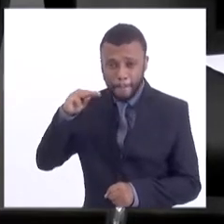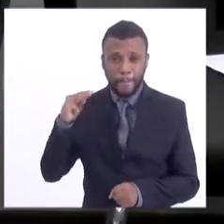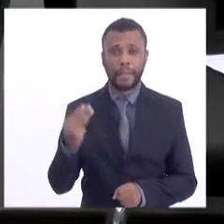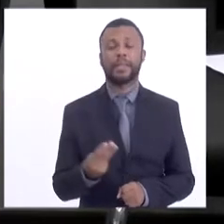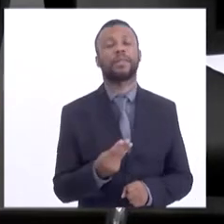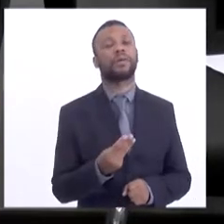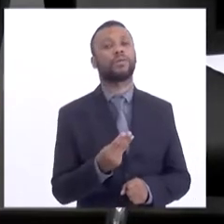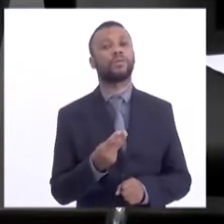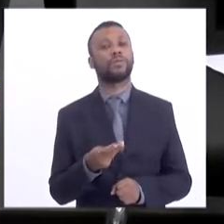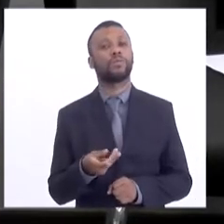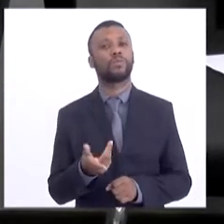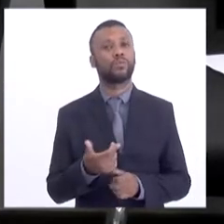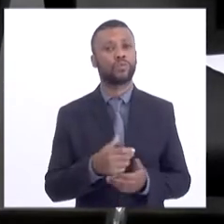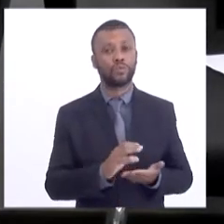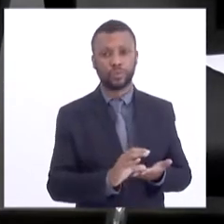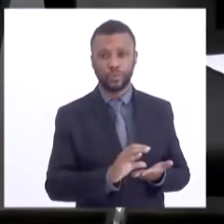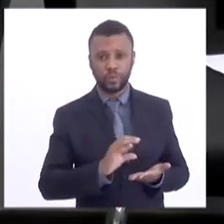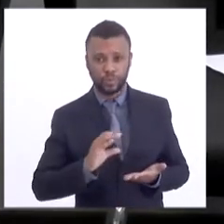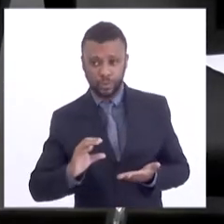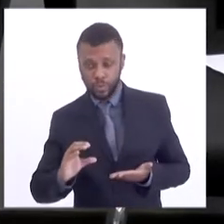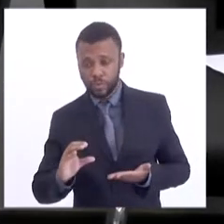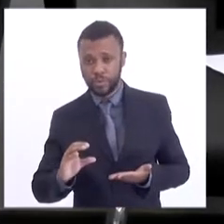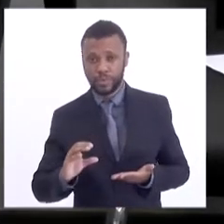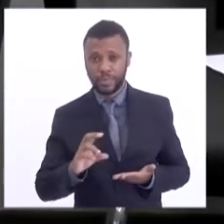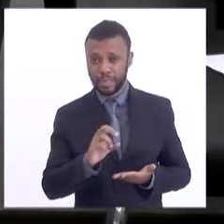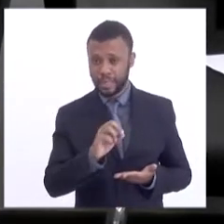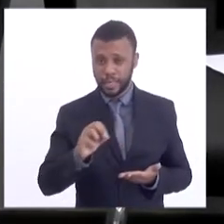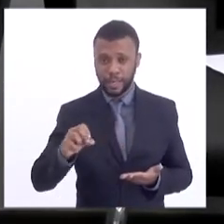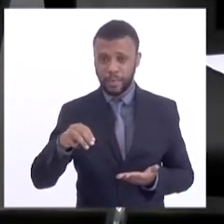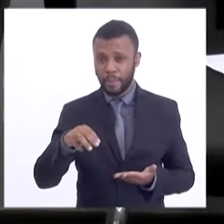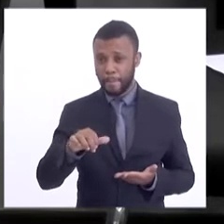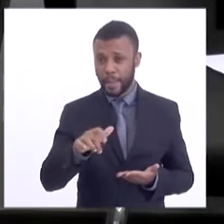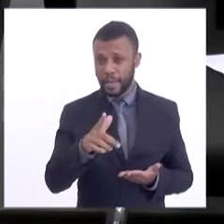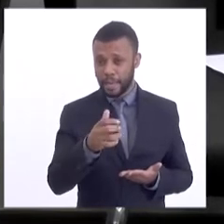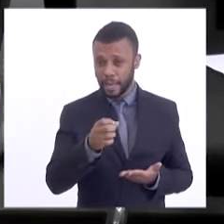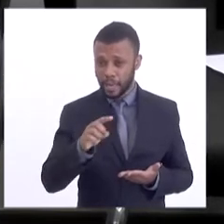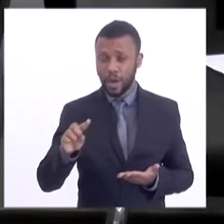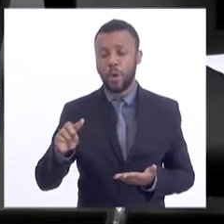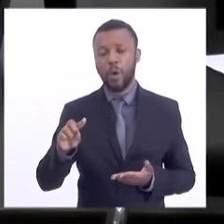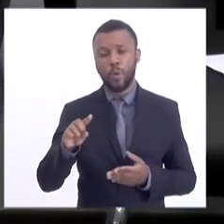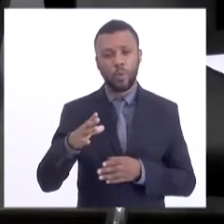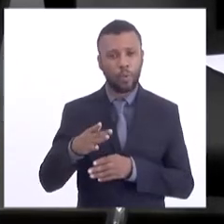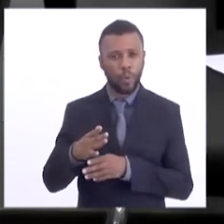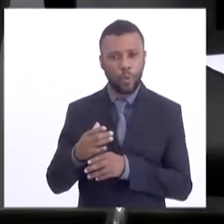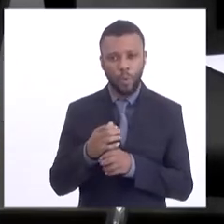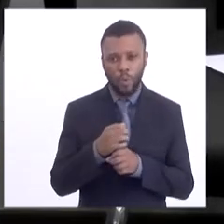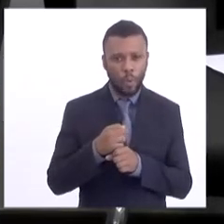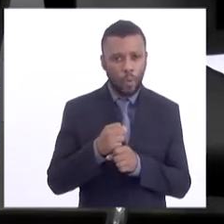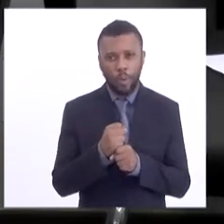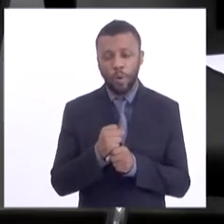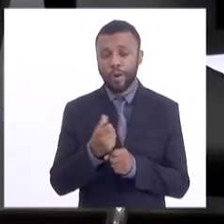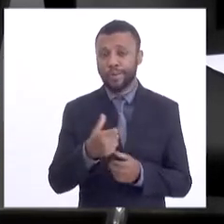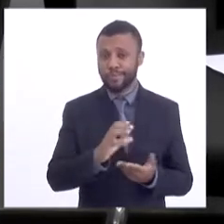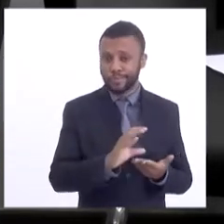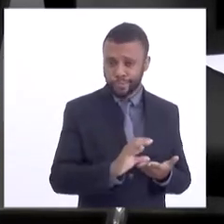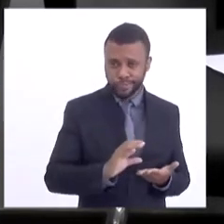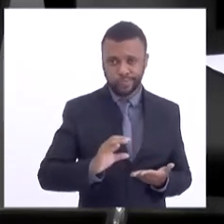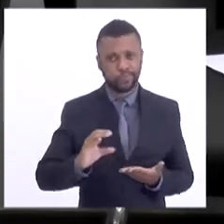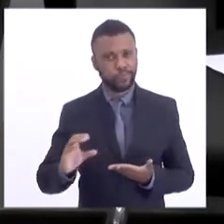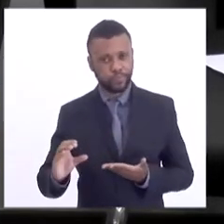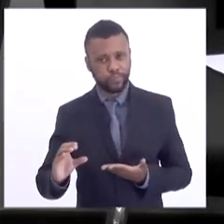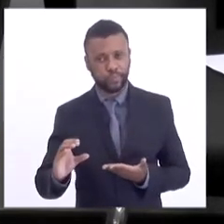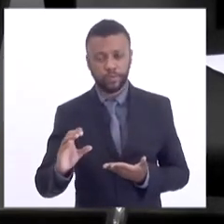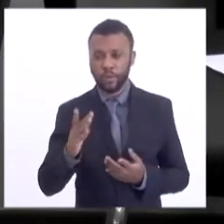recurso bem meio b 500 milhões sim aproximadamente esses números esses recursos oriundos da concessão